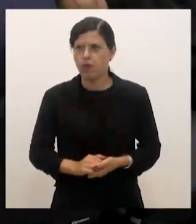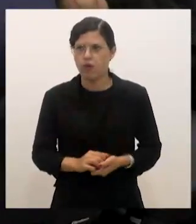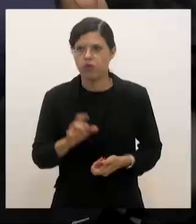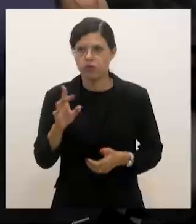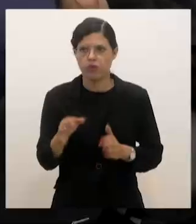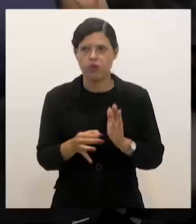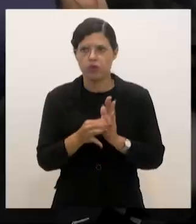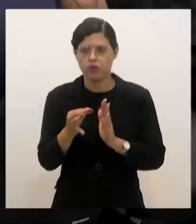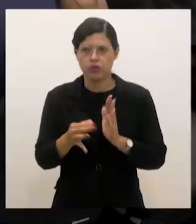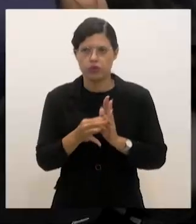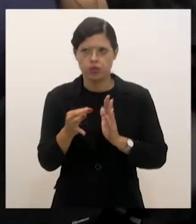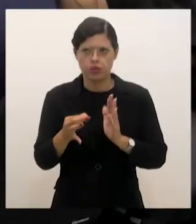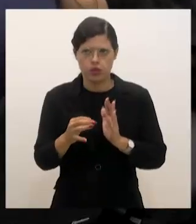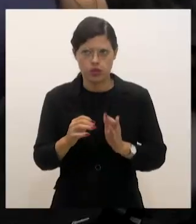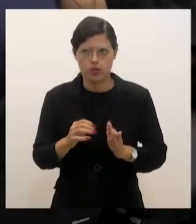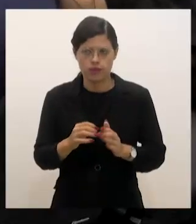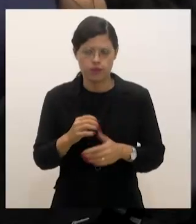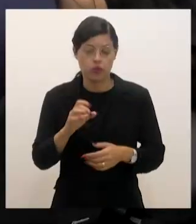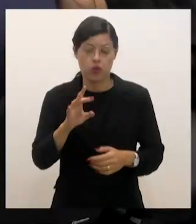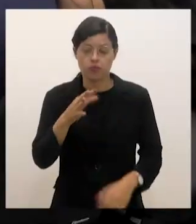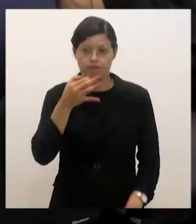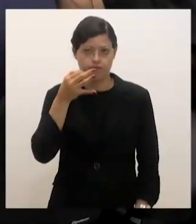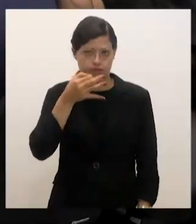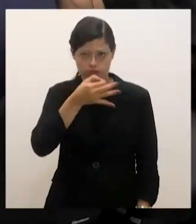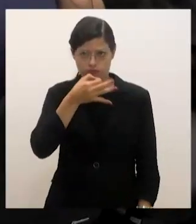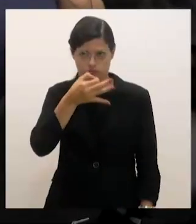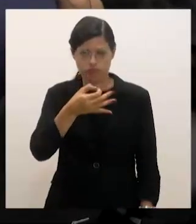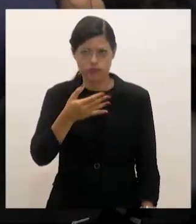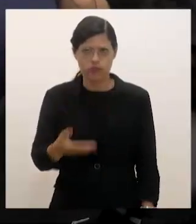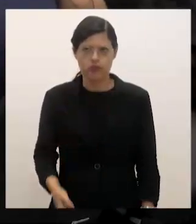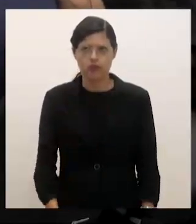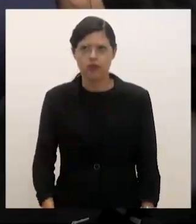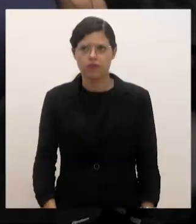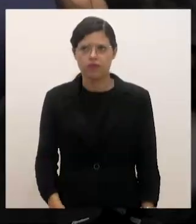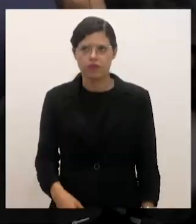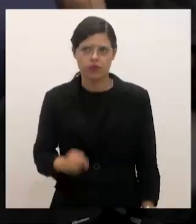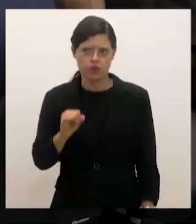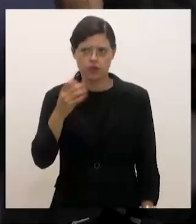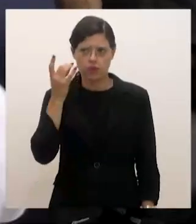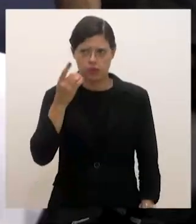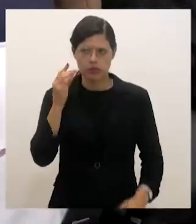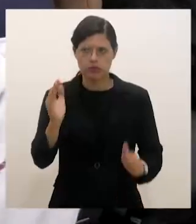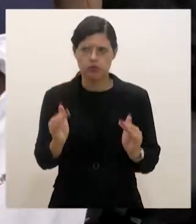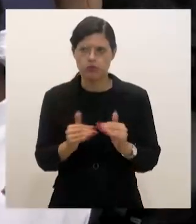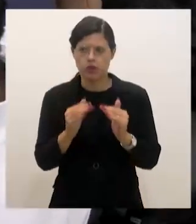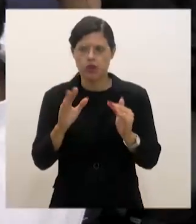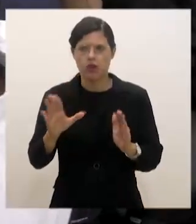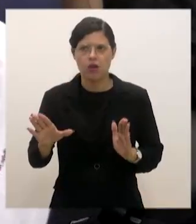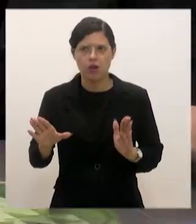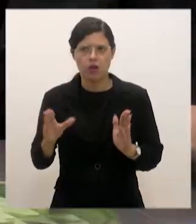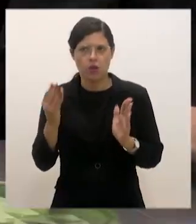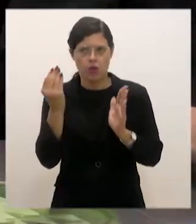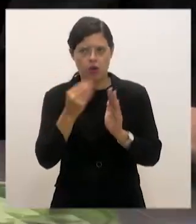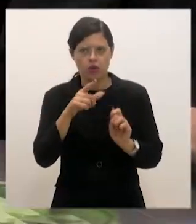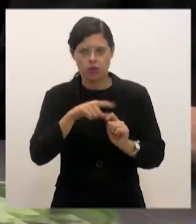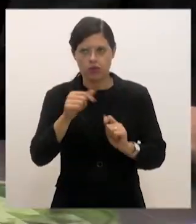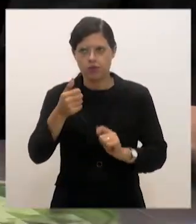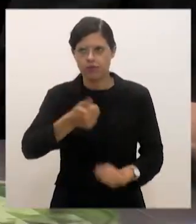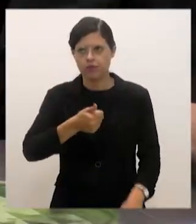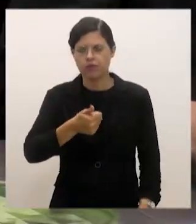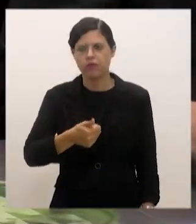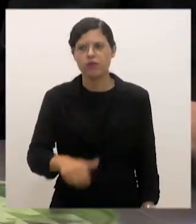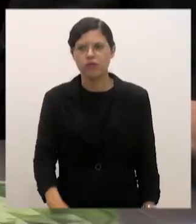sugerir, se o deputado Knoploch, autor, concordasse também, apenas acrescentar no artigo 1º,